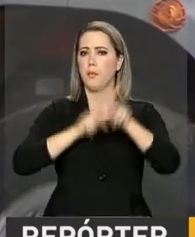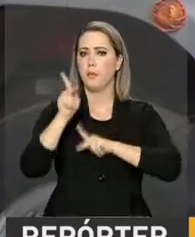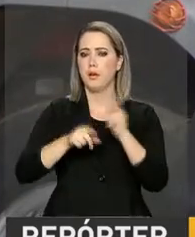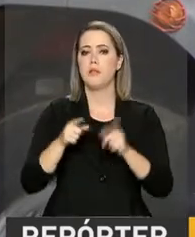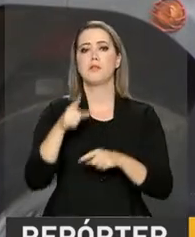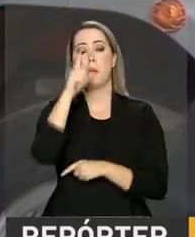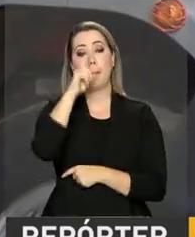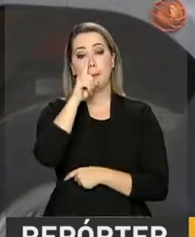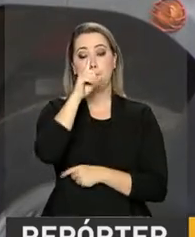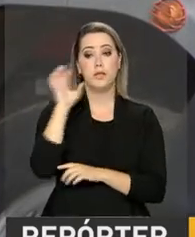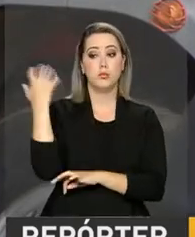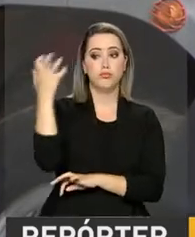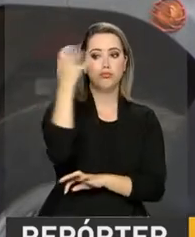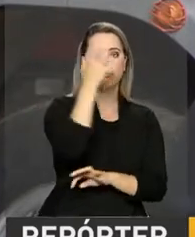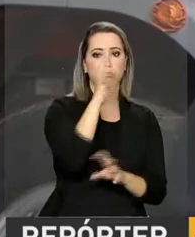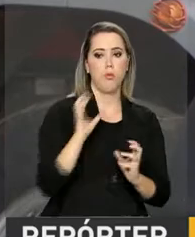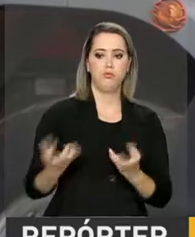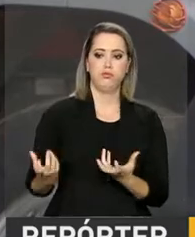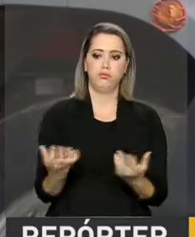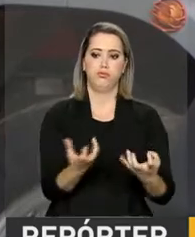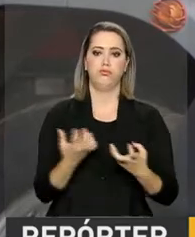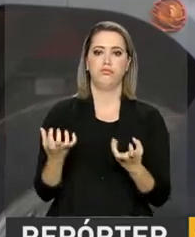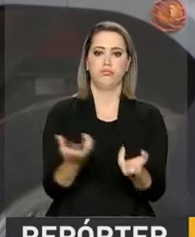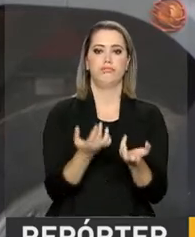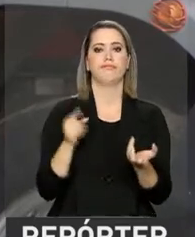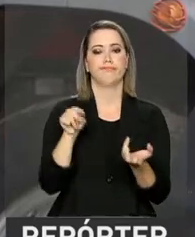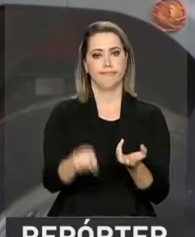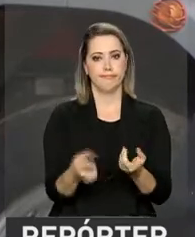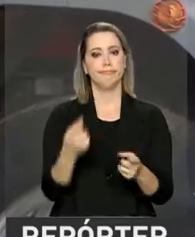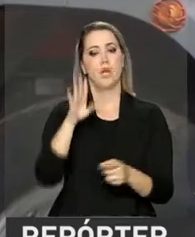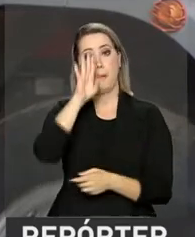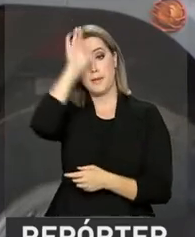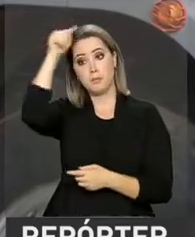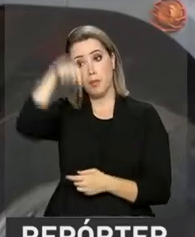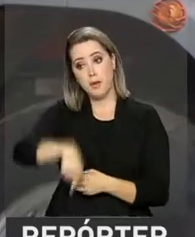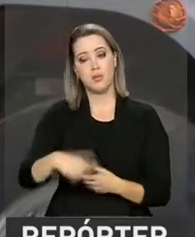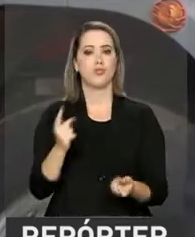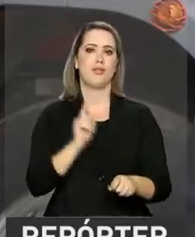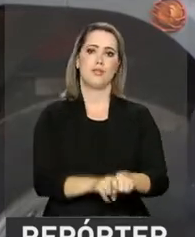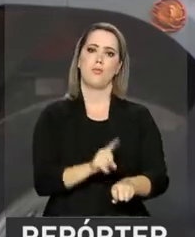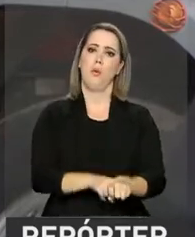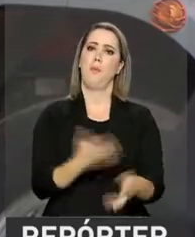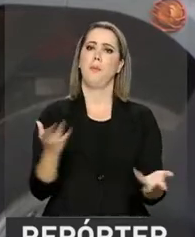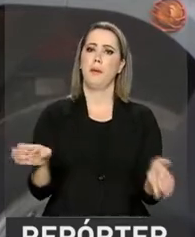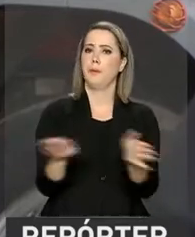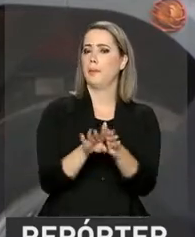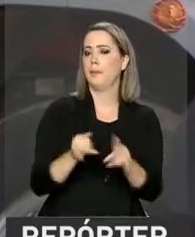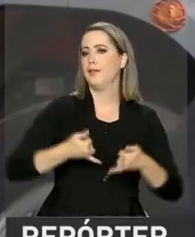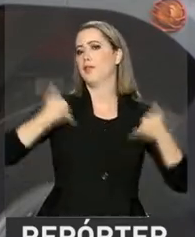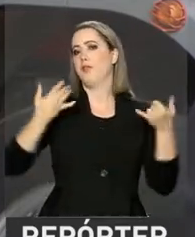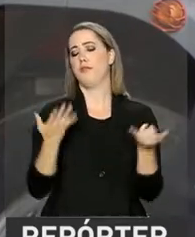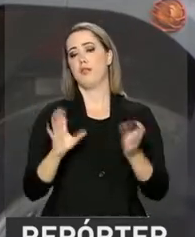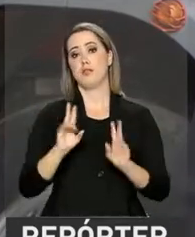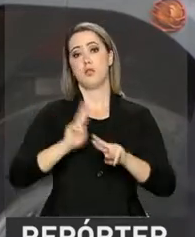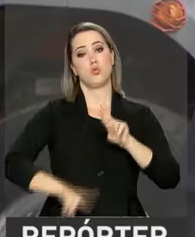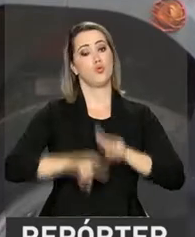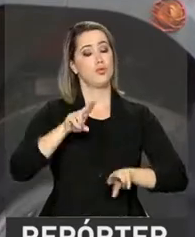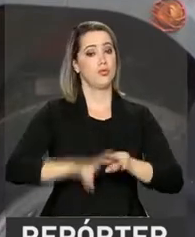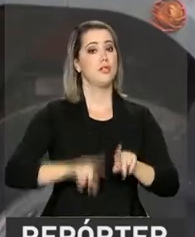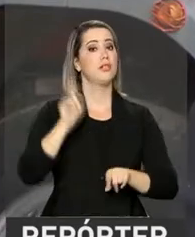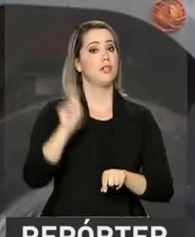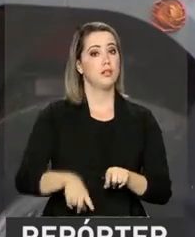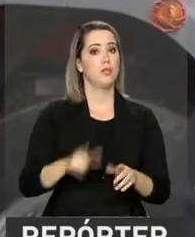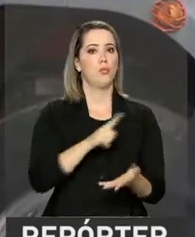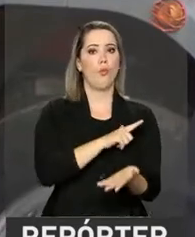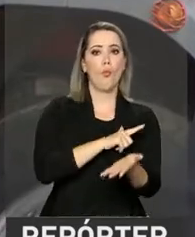provocados pela prática de soltar balões principalmente nesta época próximas festas juninas que também é o período